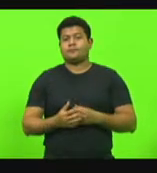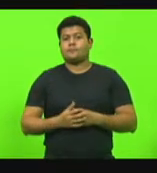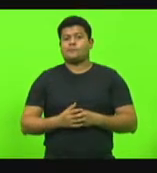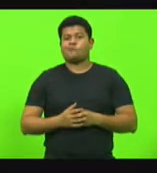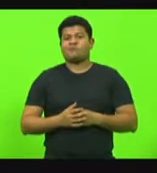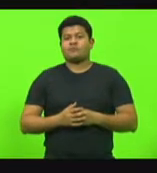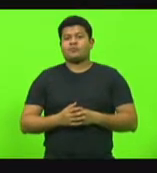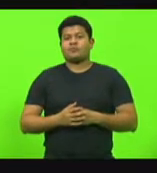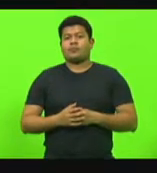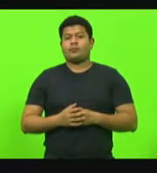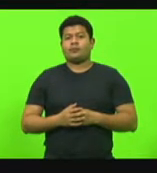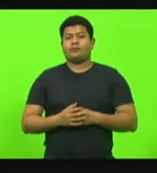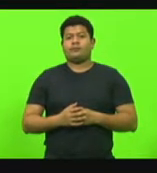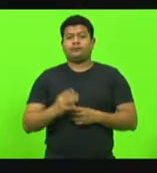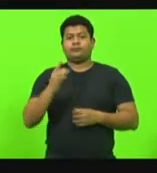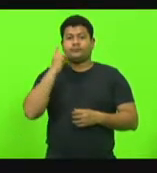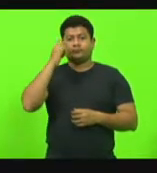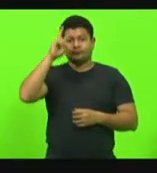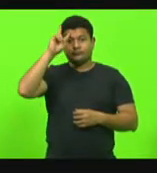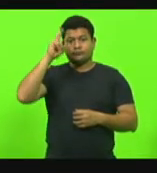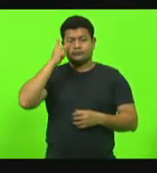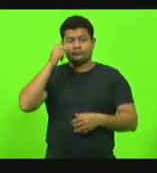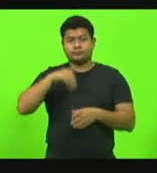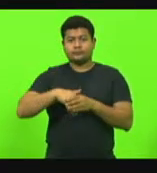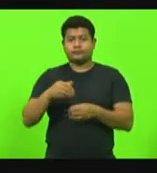Como vota deputado Milton Alves?